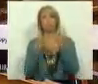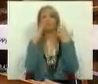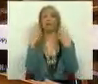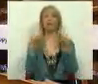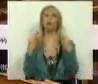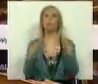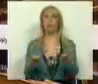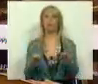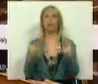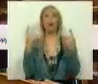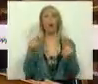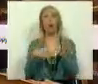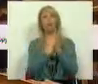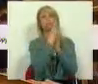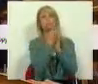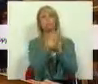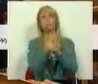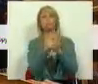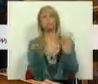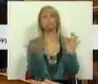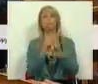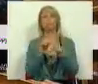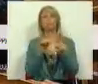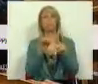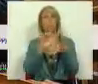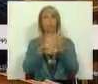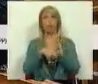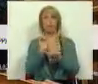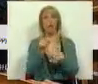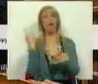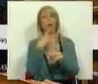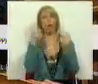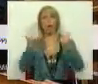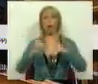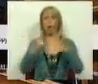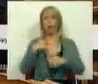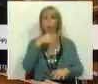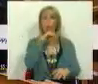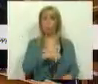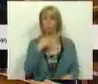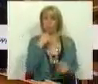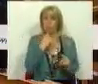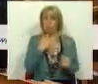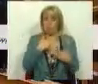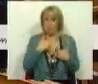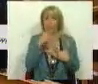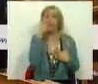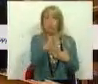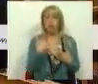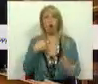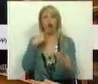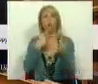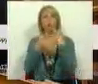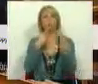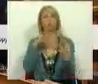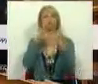naturalmente, há um conjunto de questões deste projeto que nós subscrevemos. Eu permito-me dizer que conversámos com o PCP no sentido de apresentar